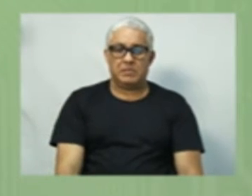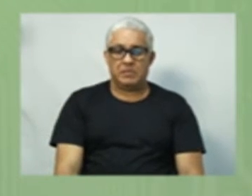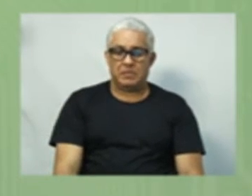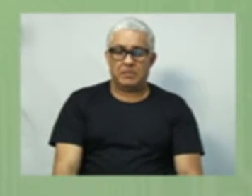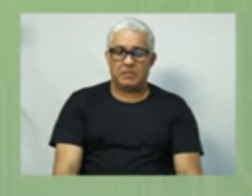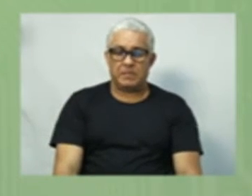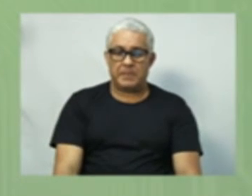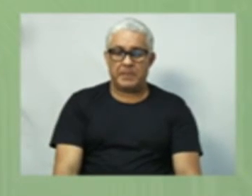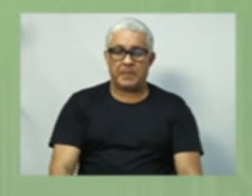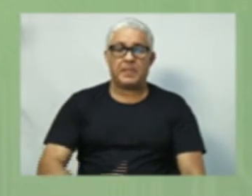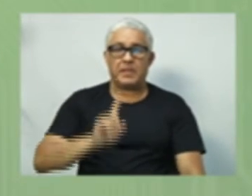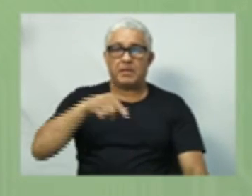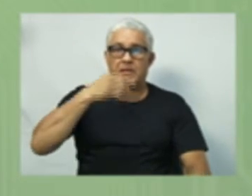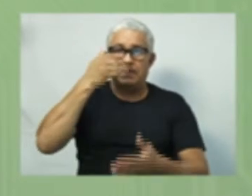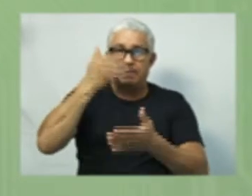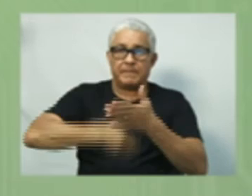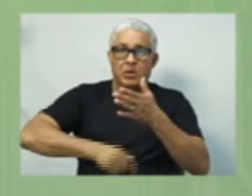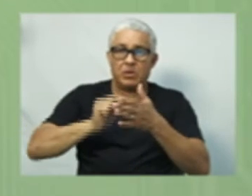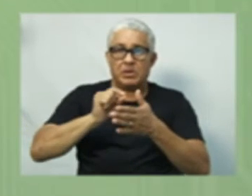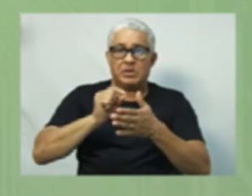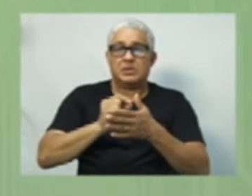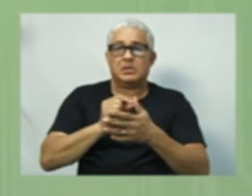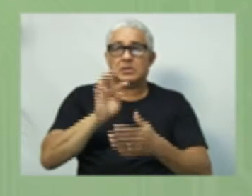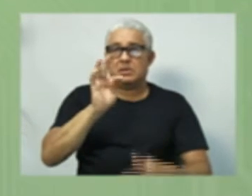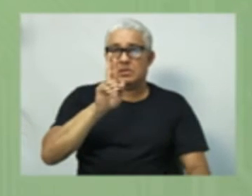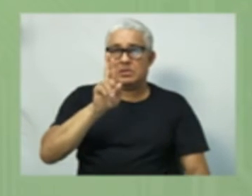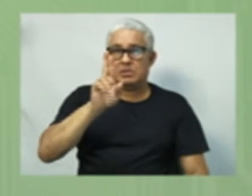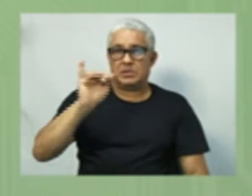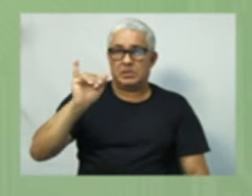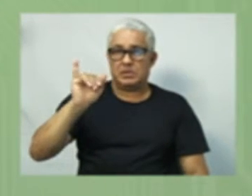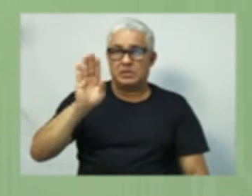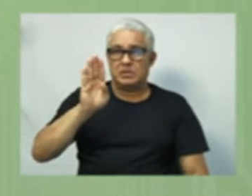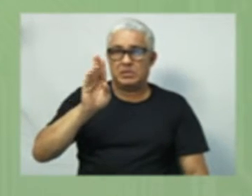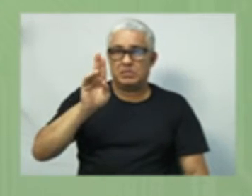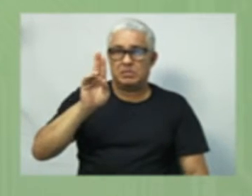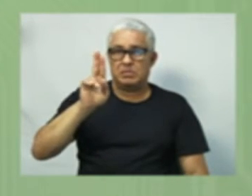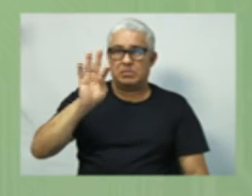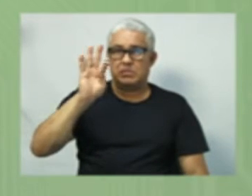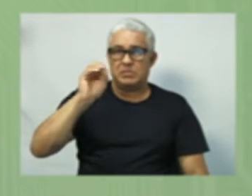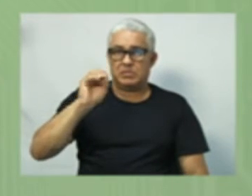haver uma incidência de tributo.